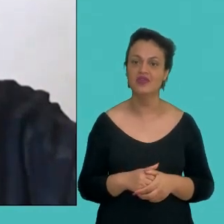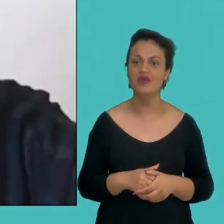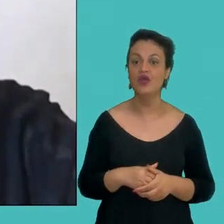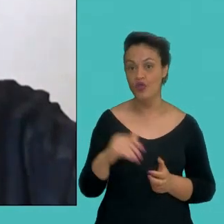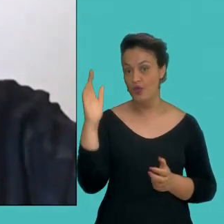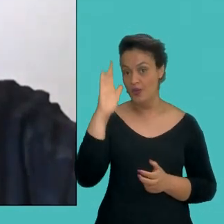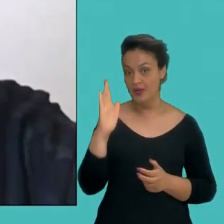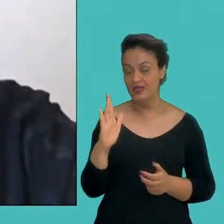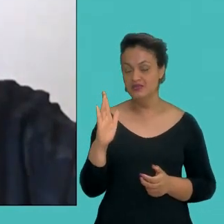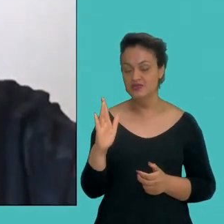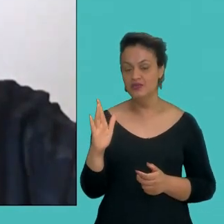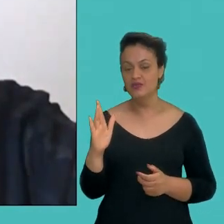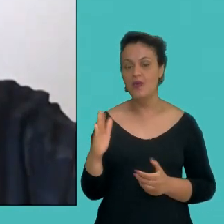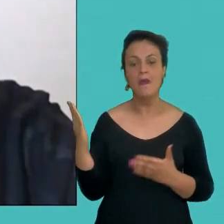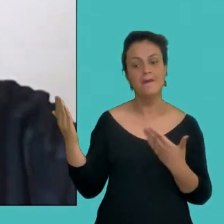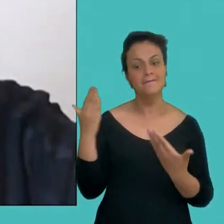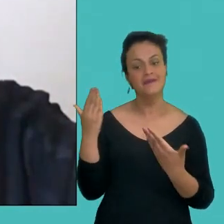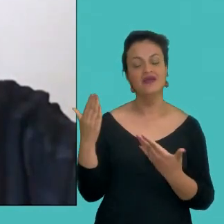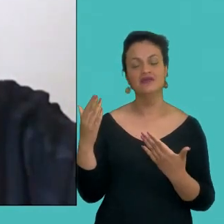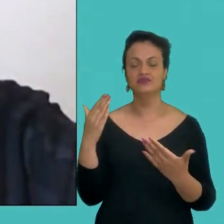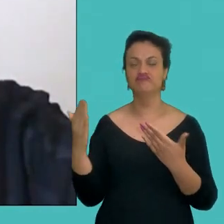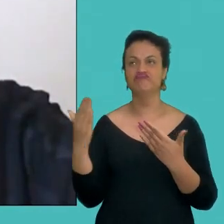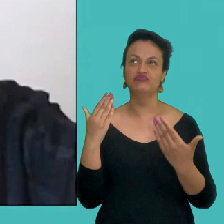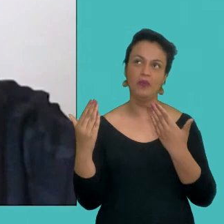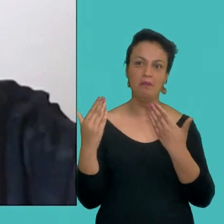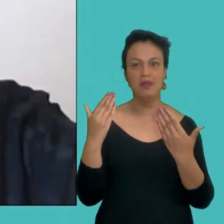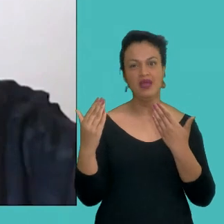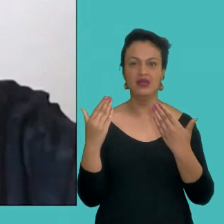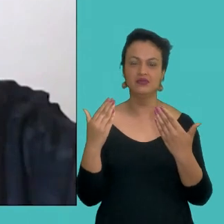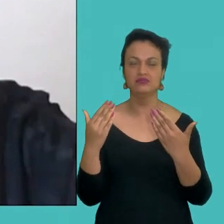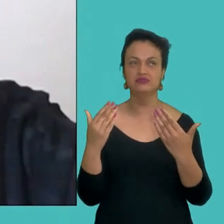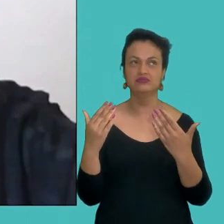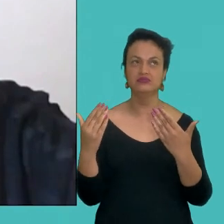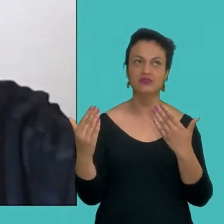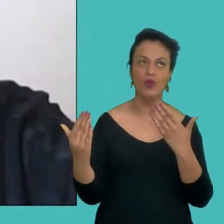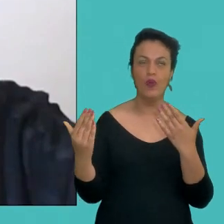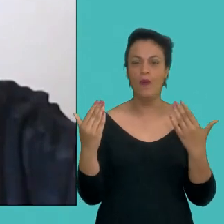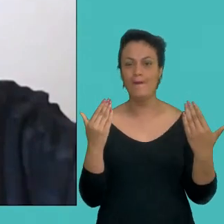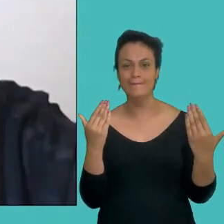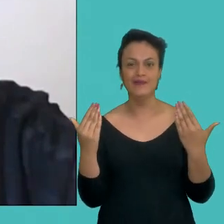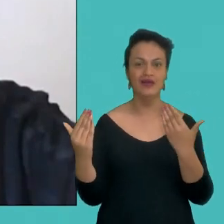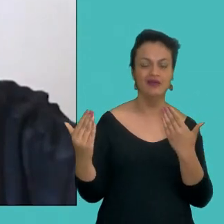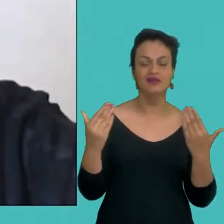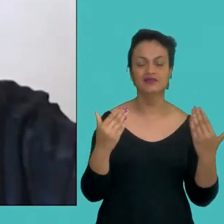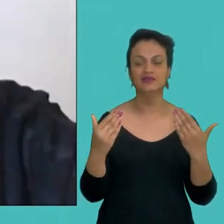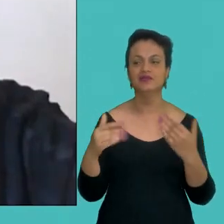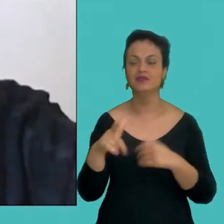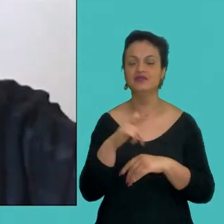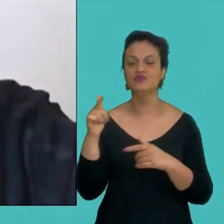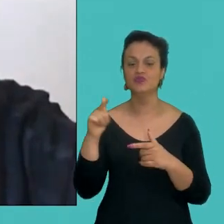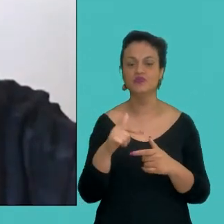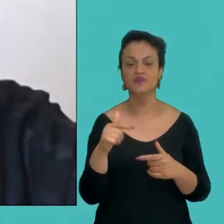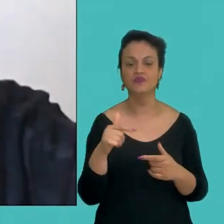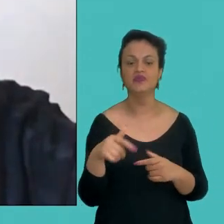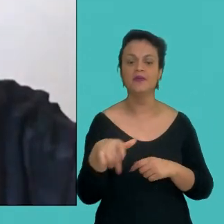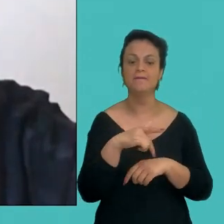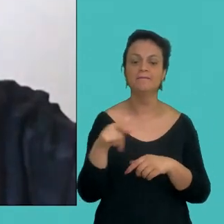Quando a gente olha o Brasil na escala, na comparação internacional, os países nos